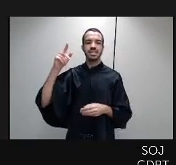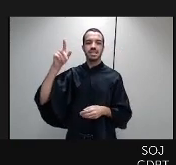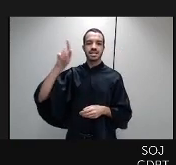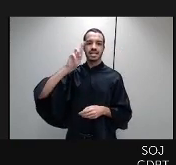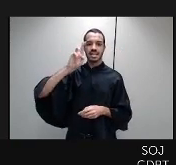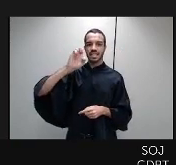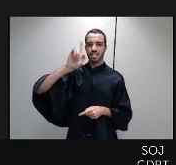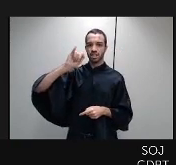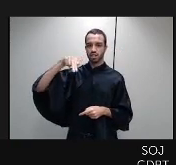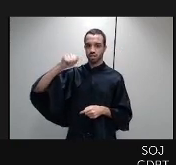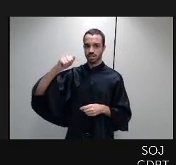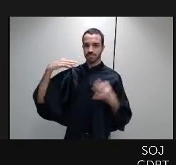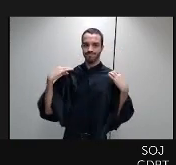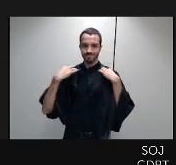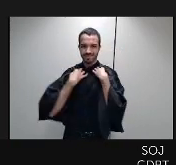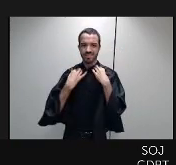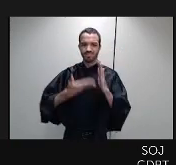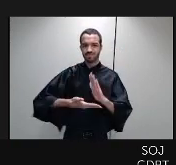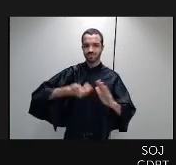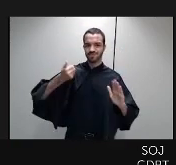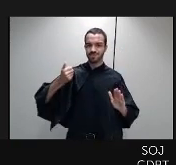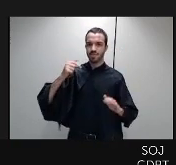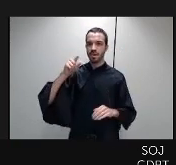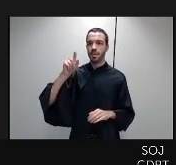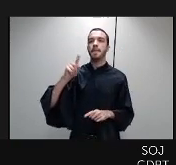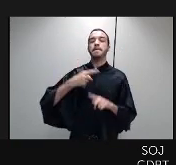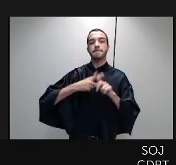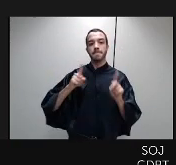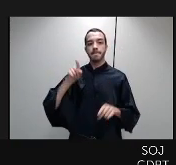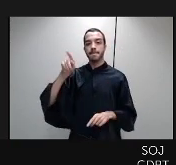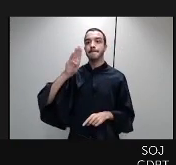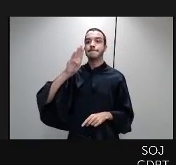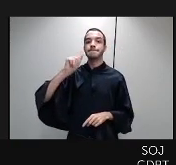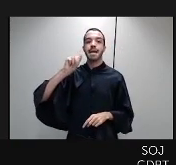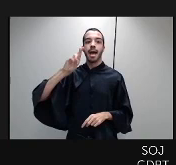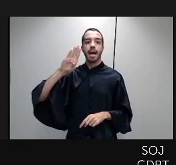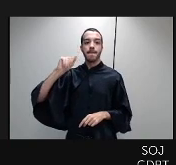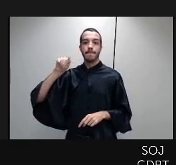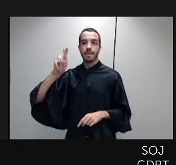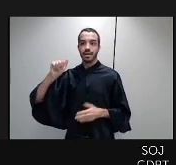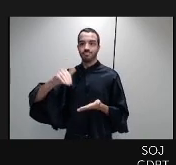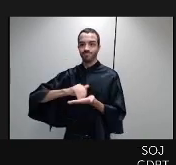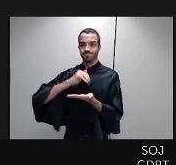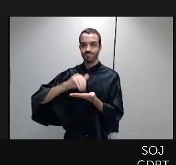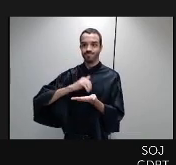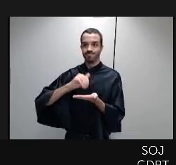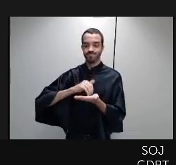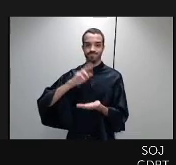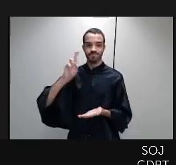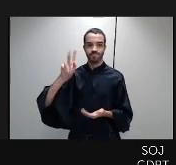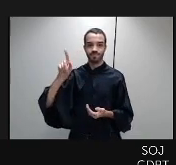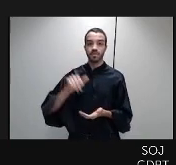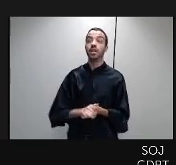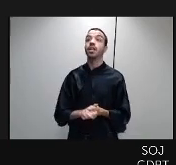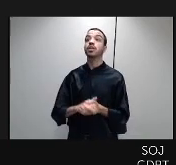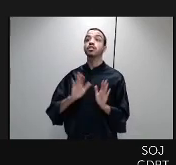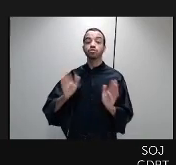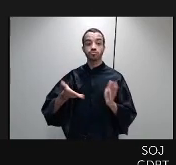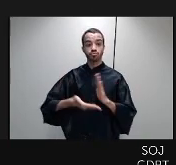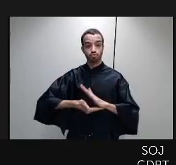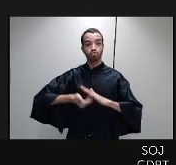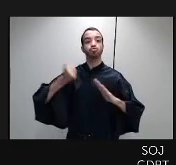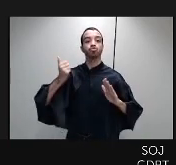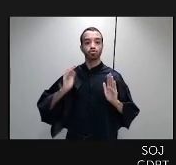pela doutora Bárbara agora pelo pelo nosso está aparecendo né Mas eu pedi para tirar já foi retirado